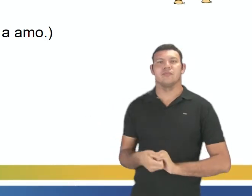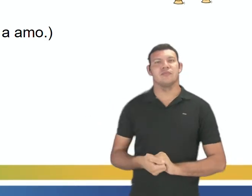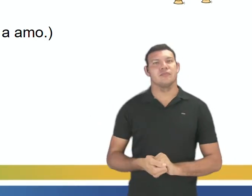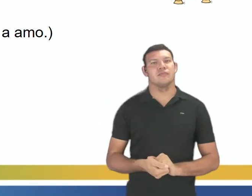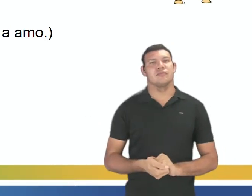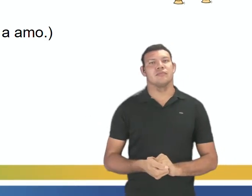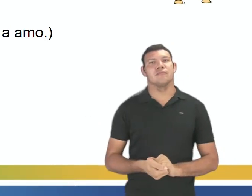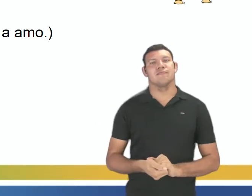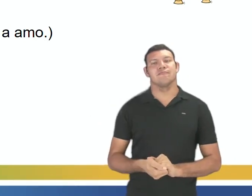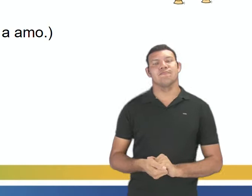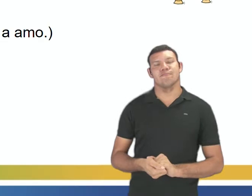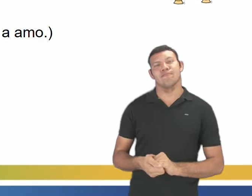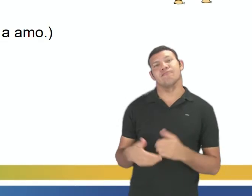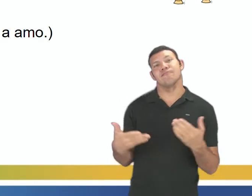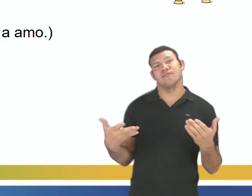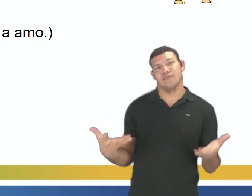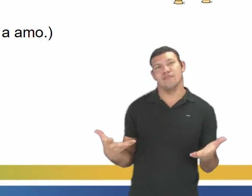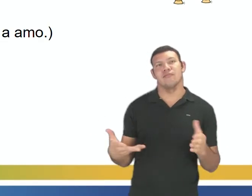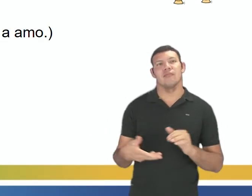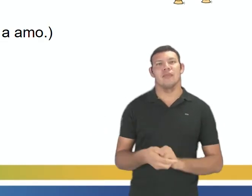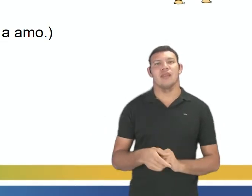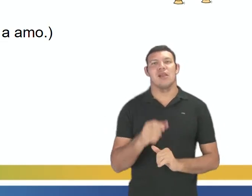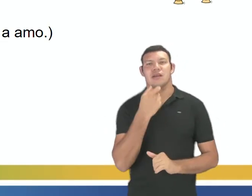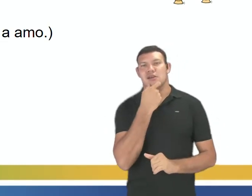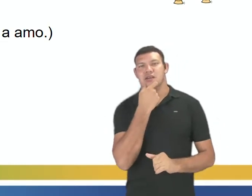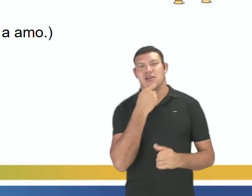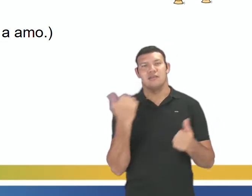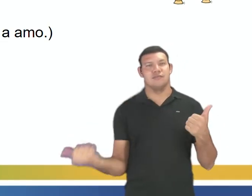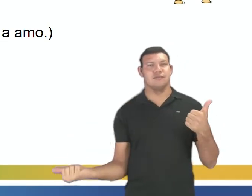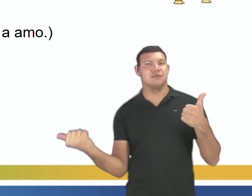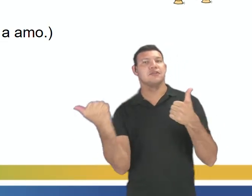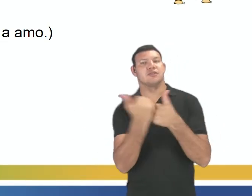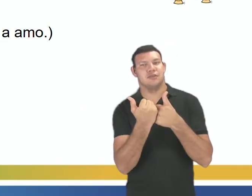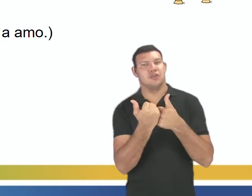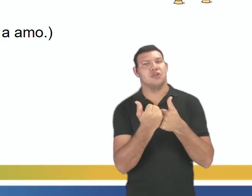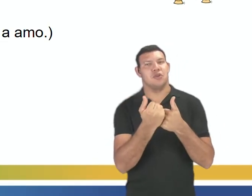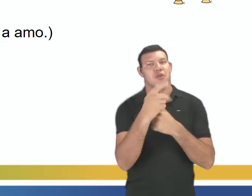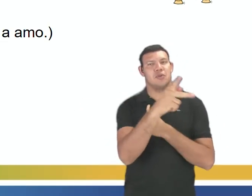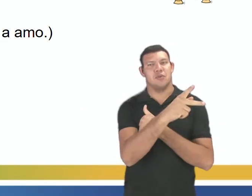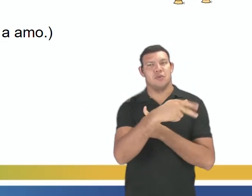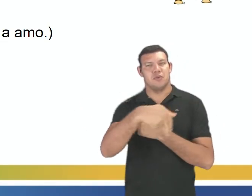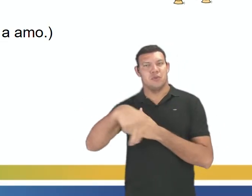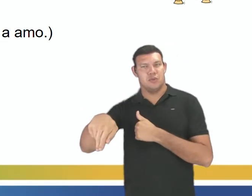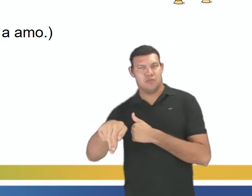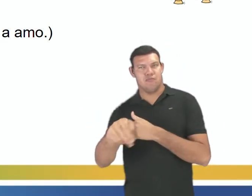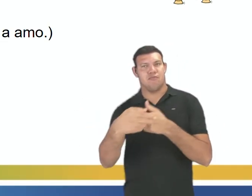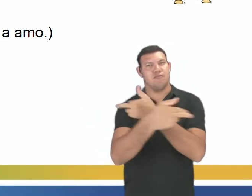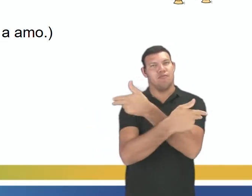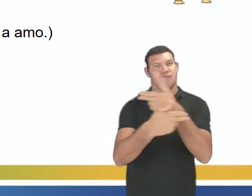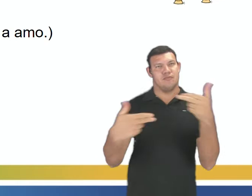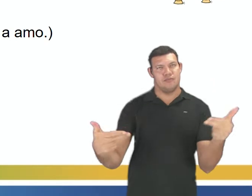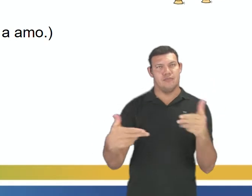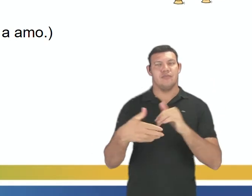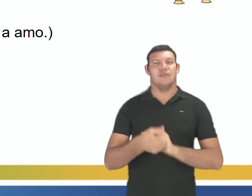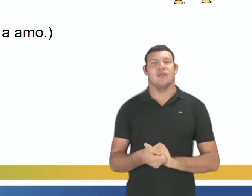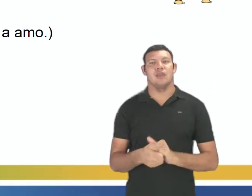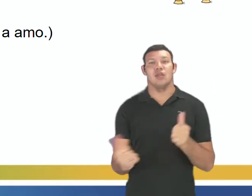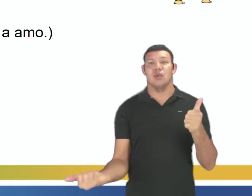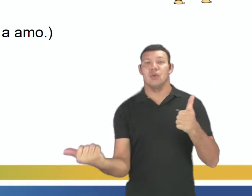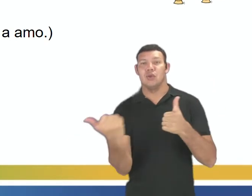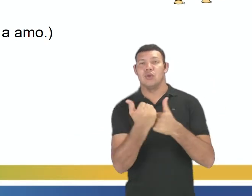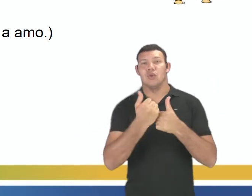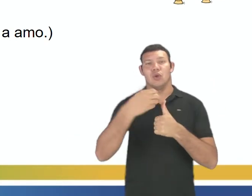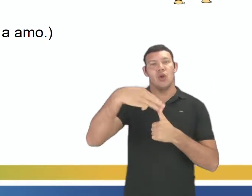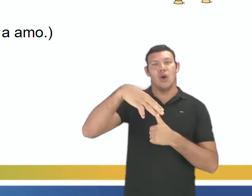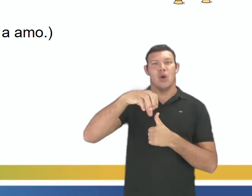como objeto. E ali em inglês eu posso substituir por um pronome objeto. I love her. Quando a gente fala I